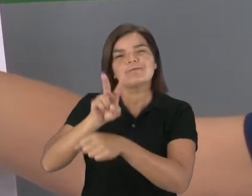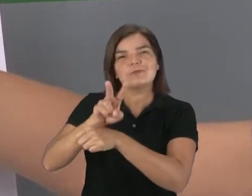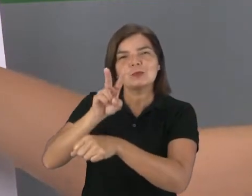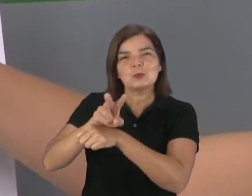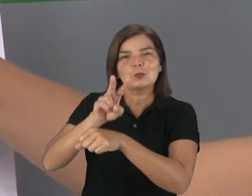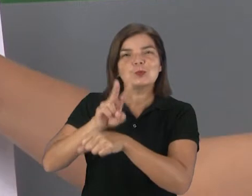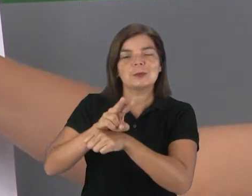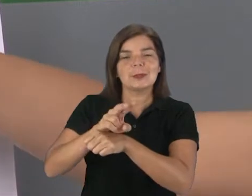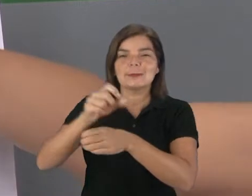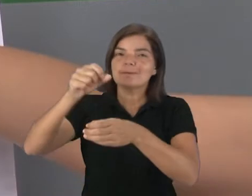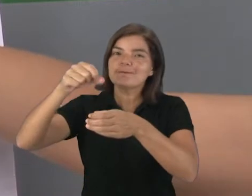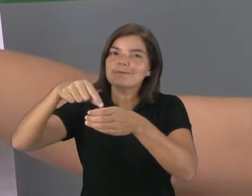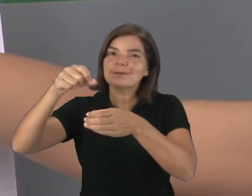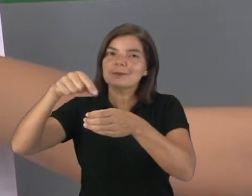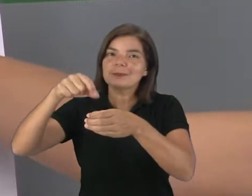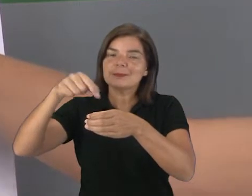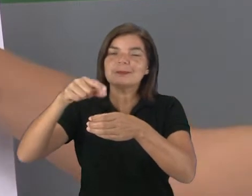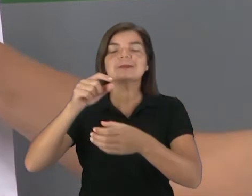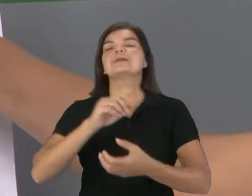plantados e